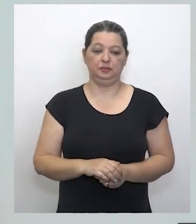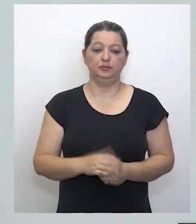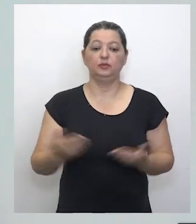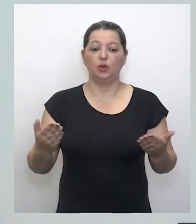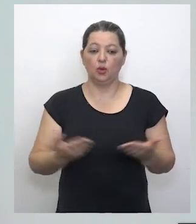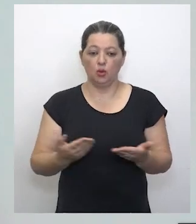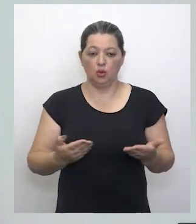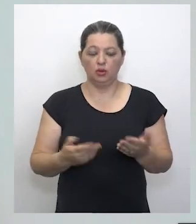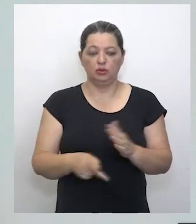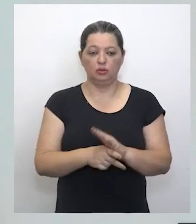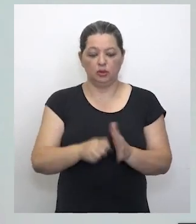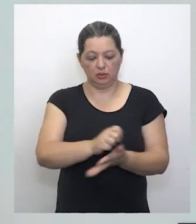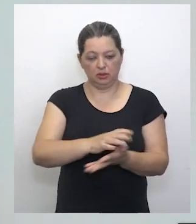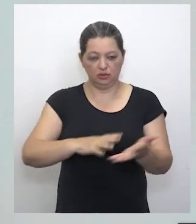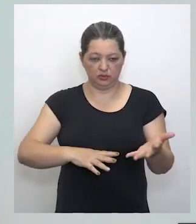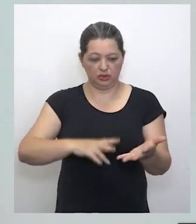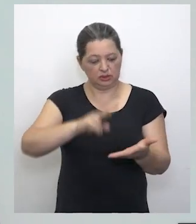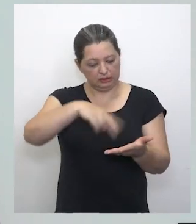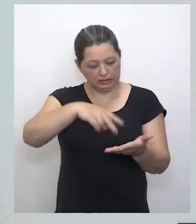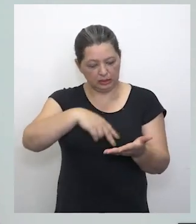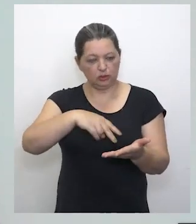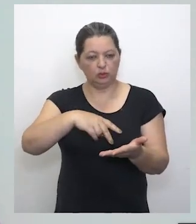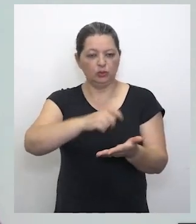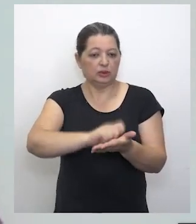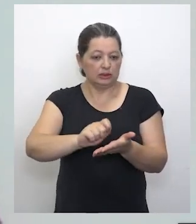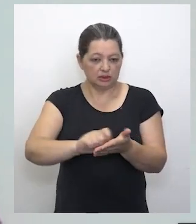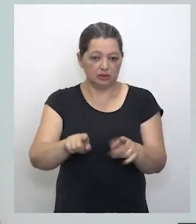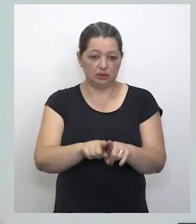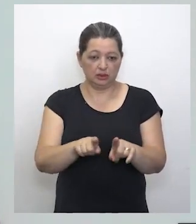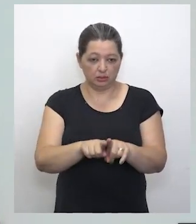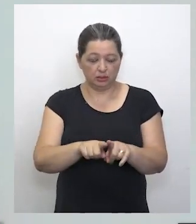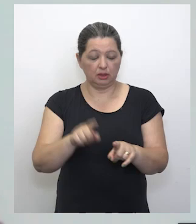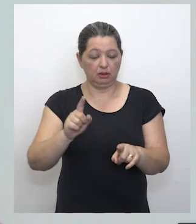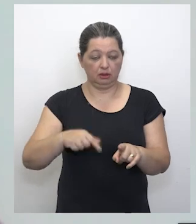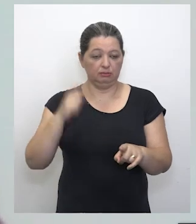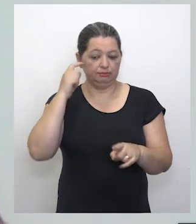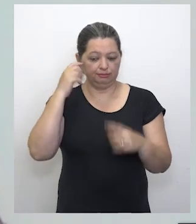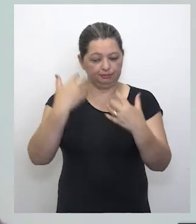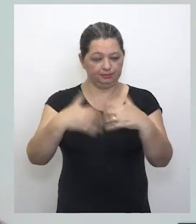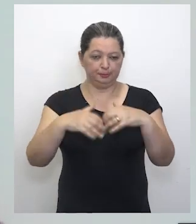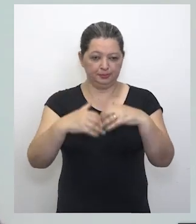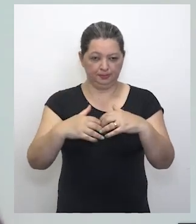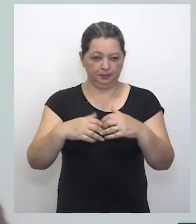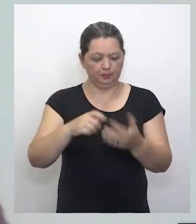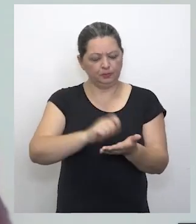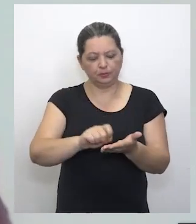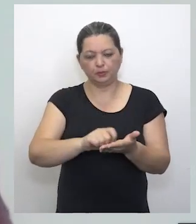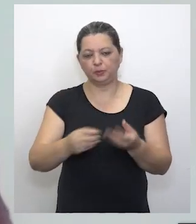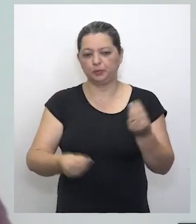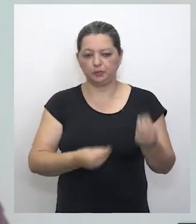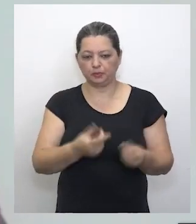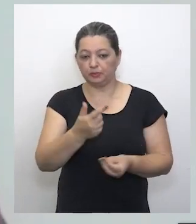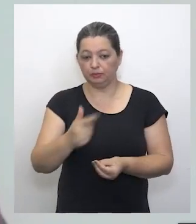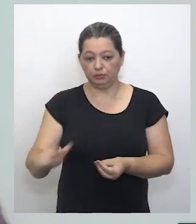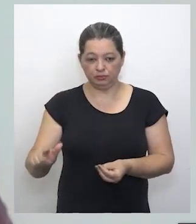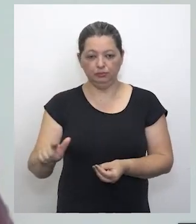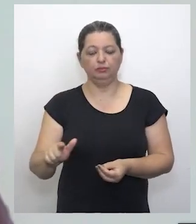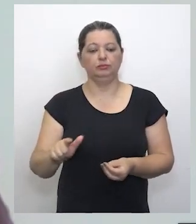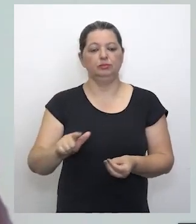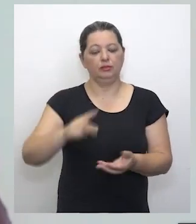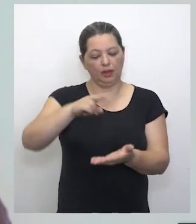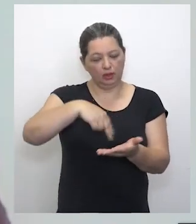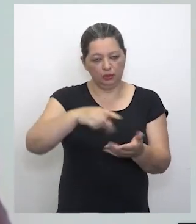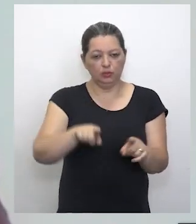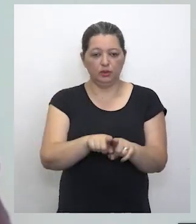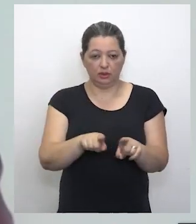de leitura e escrita, elas trazem situações de reflexão sobre a escrita, né? Bem como outras situações de leitura,